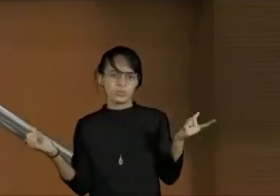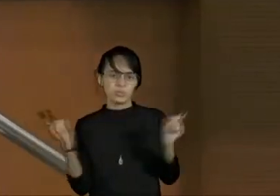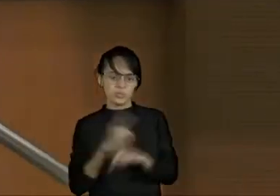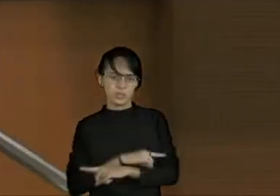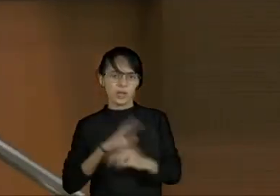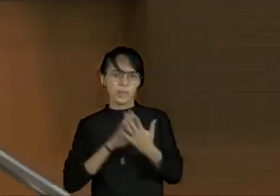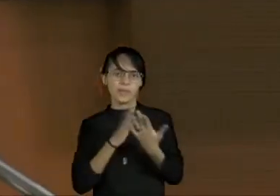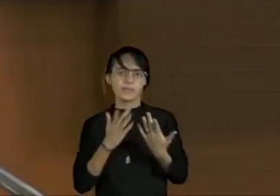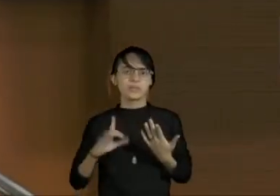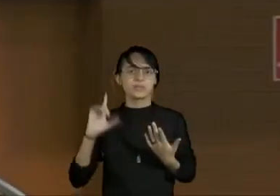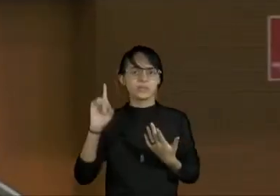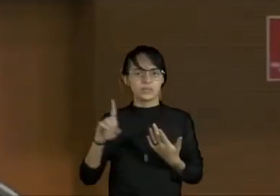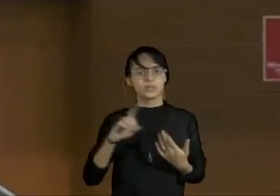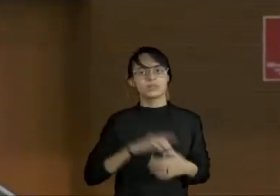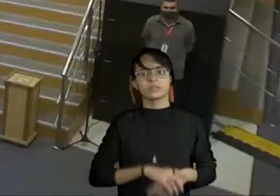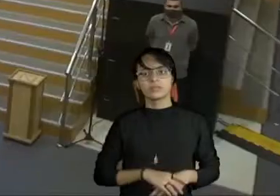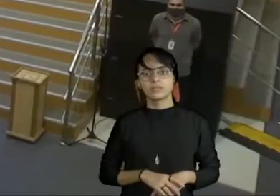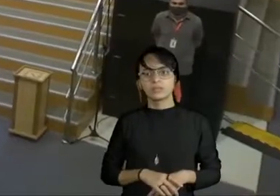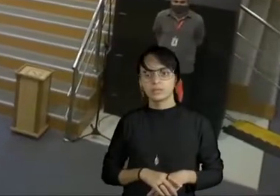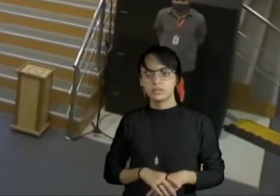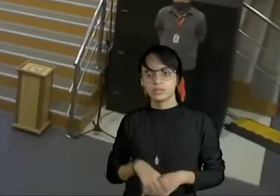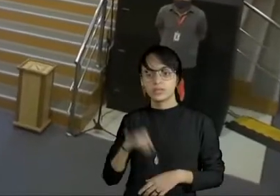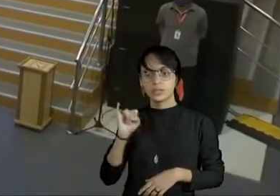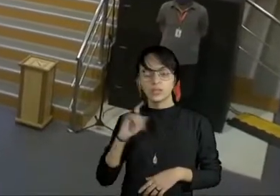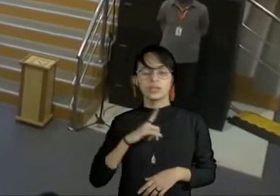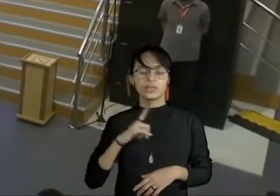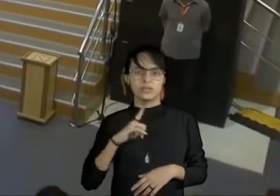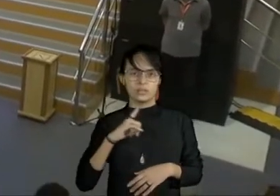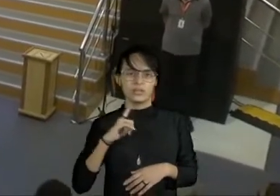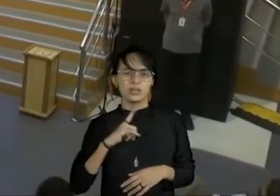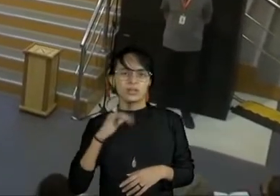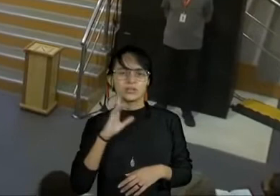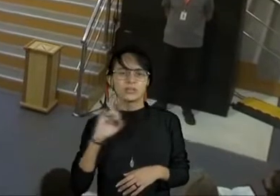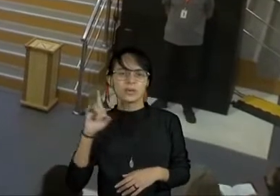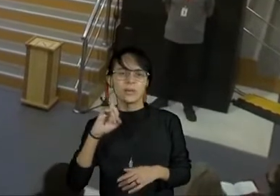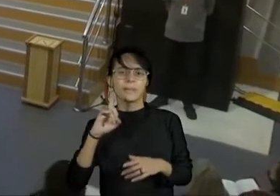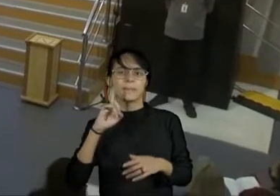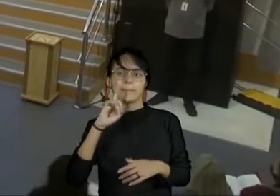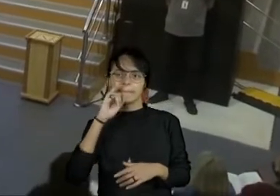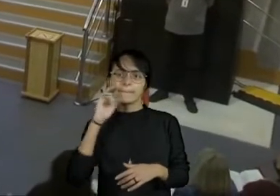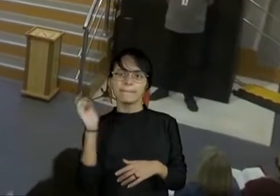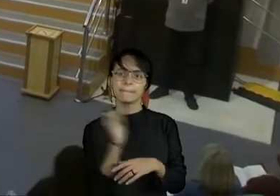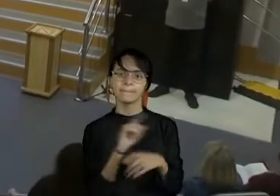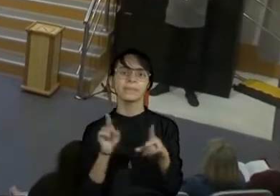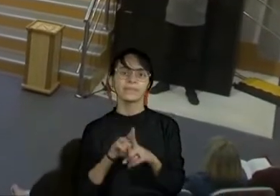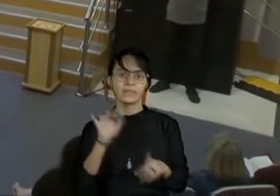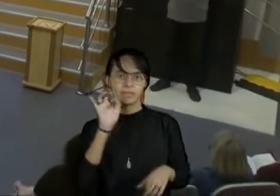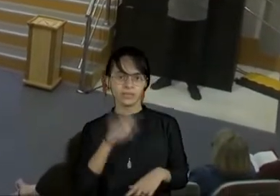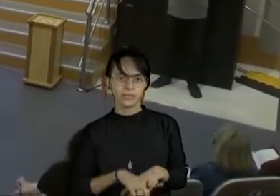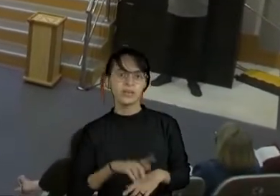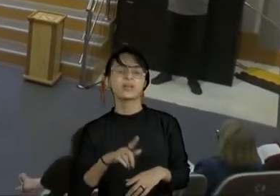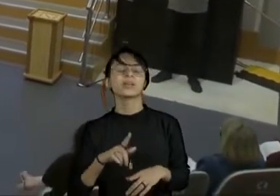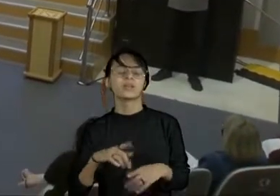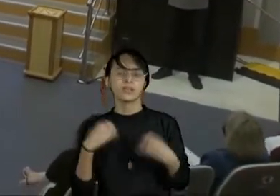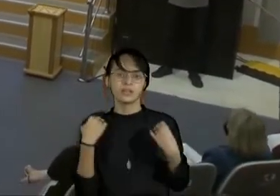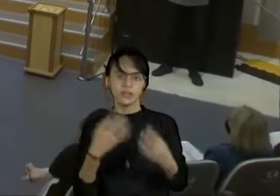palavra. Se eu tenho de Deus palavra, consequentemente também terei fé. E darei ao Espírito